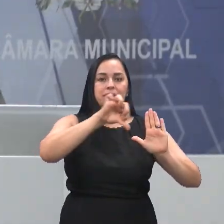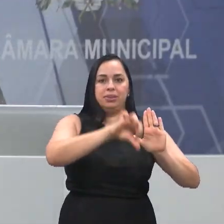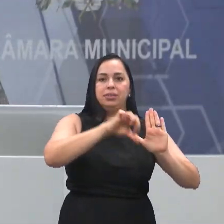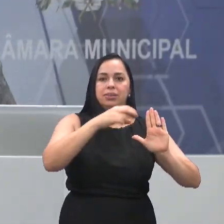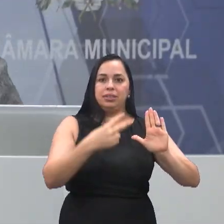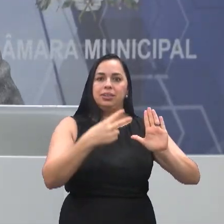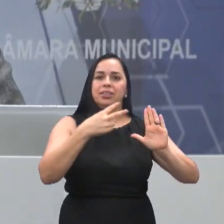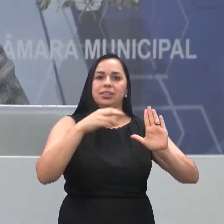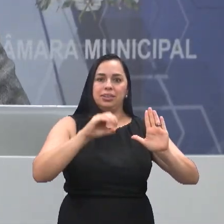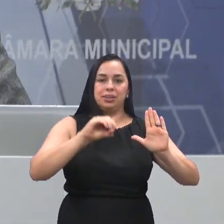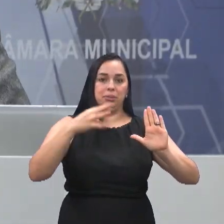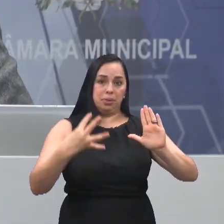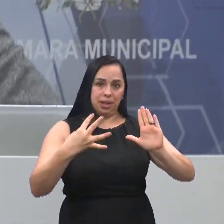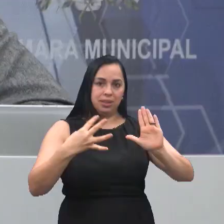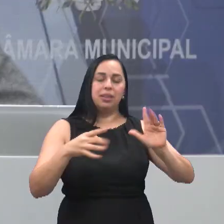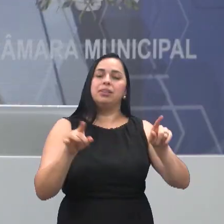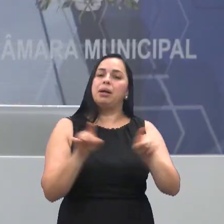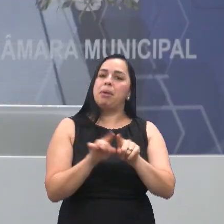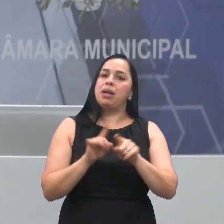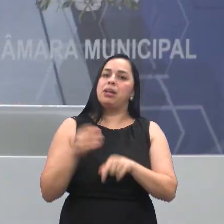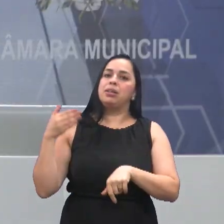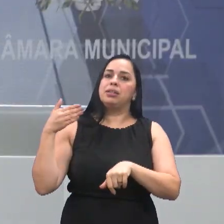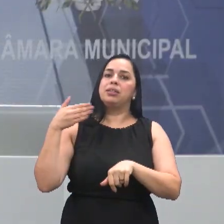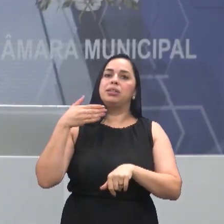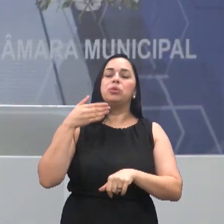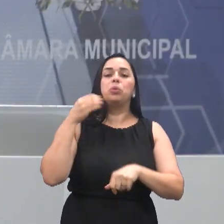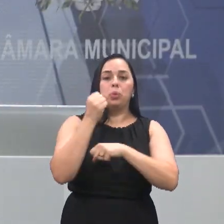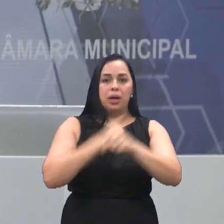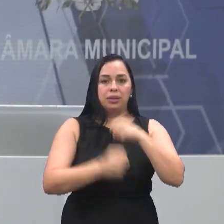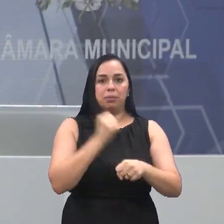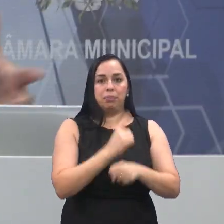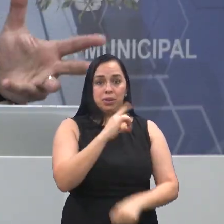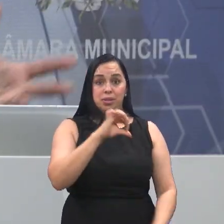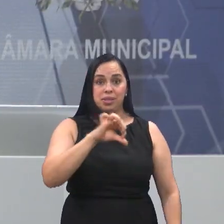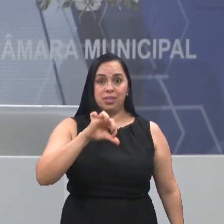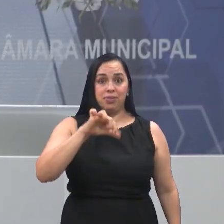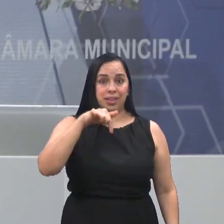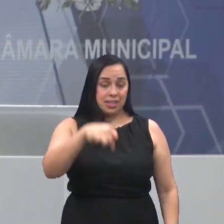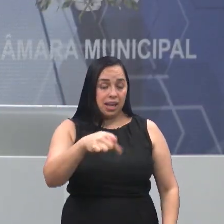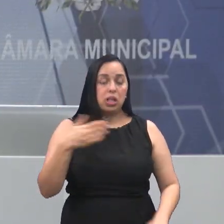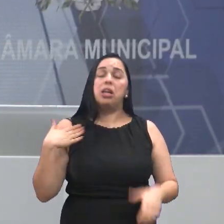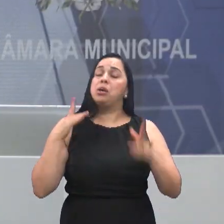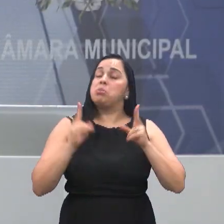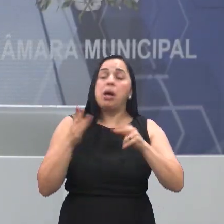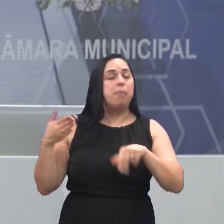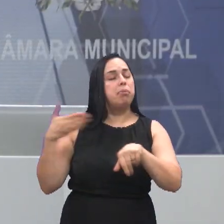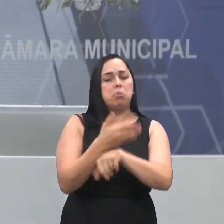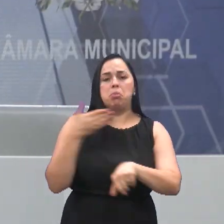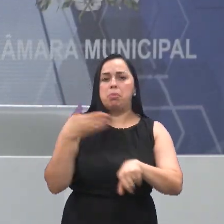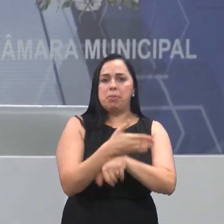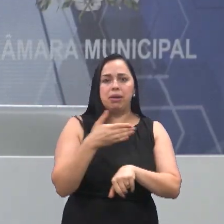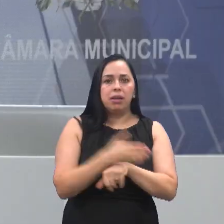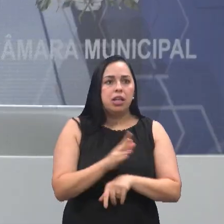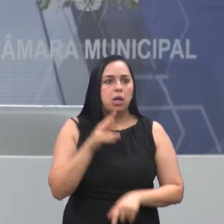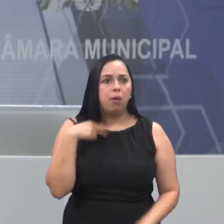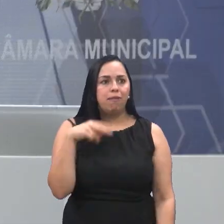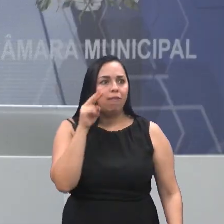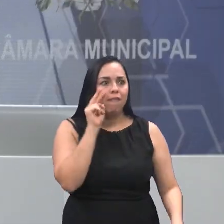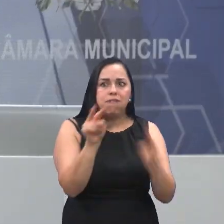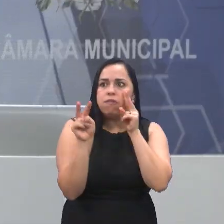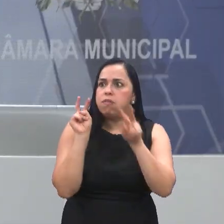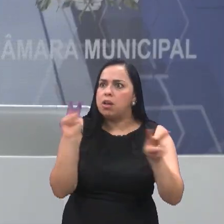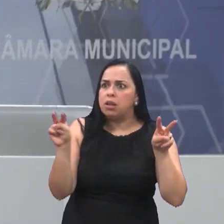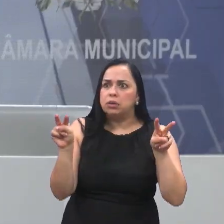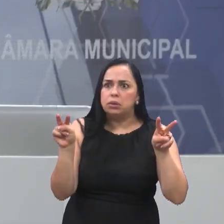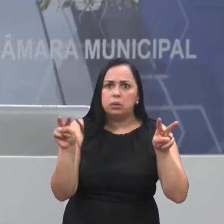na Câmara Municipal de São Paulo, onde ele foi líder de governo. Então, quer dizer, eu convivi nessas casas. Eu confesso que eu nunca vi um nível